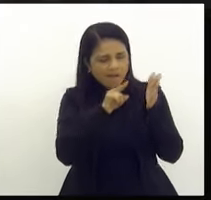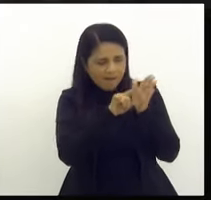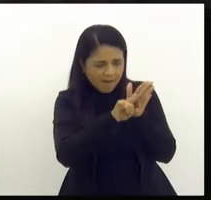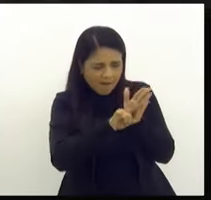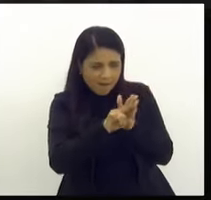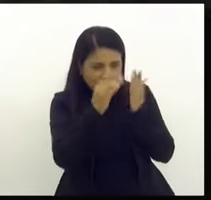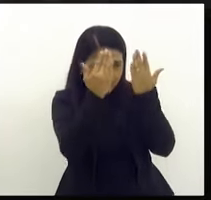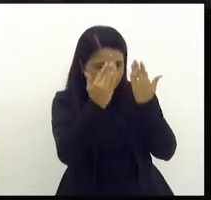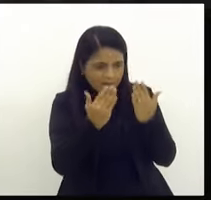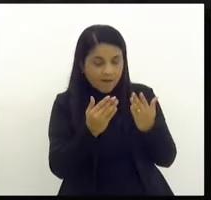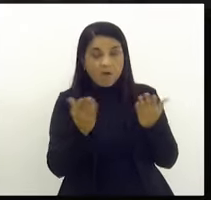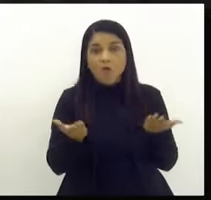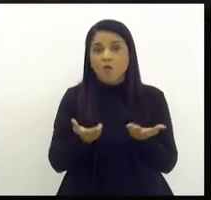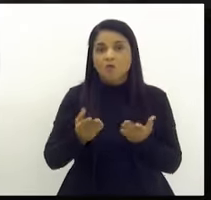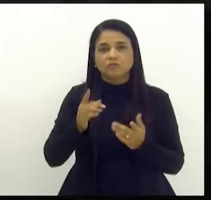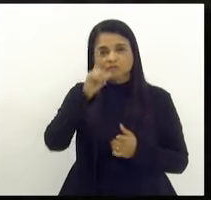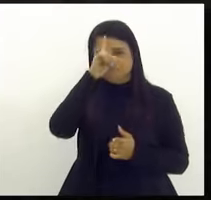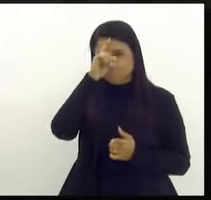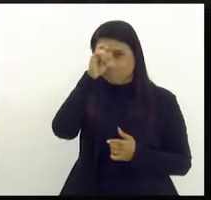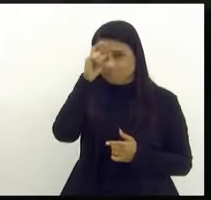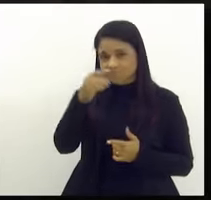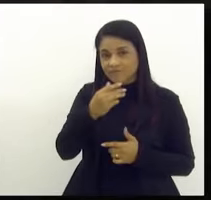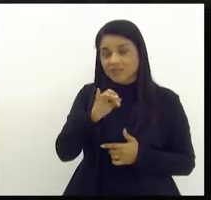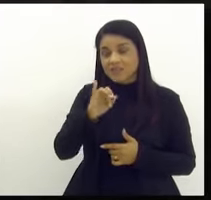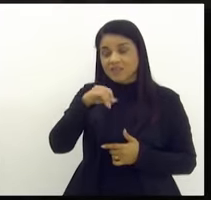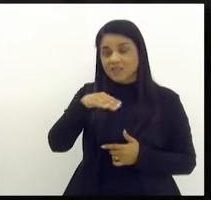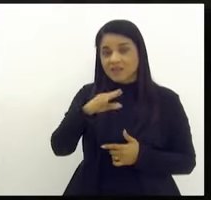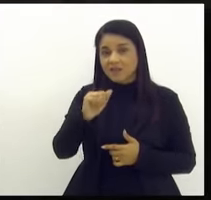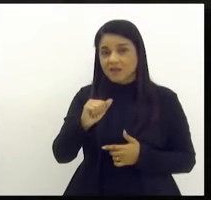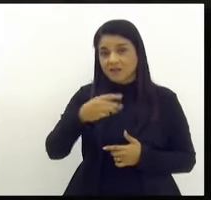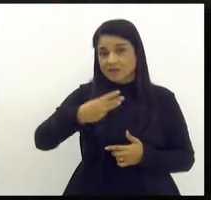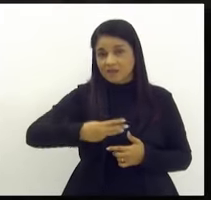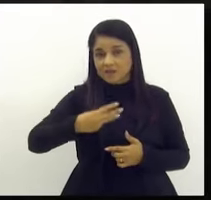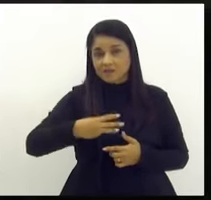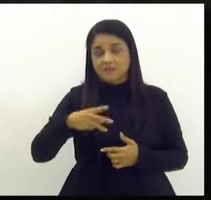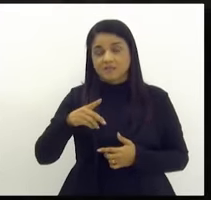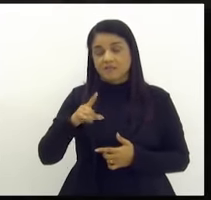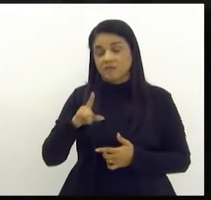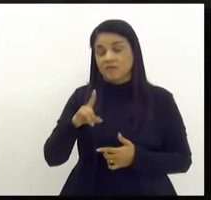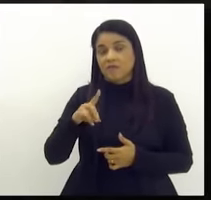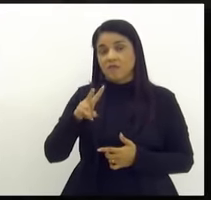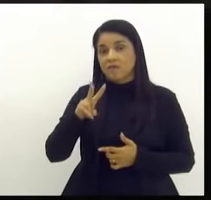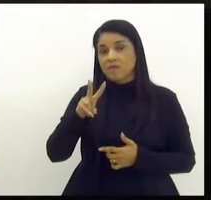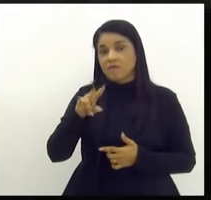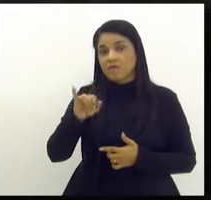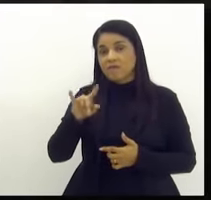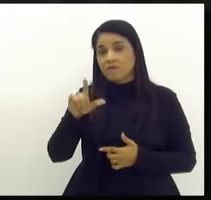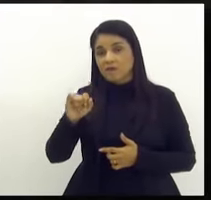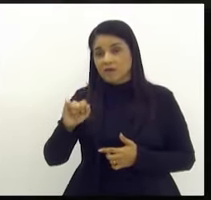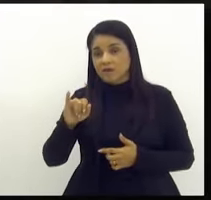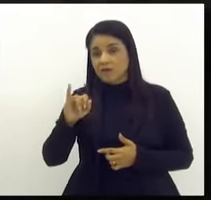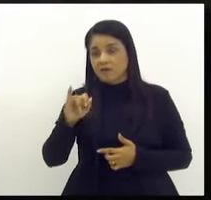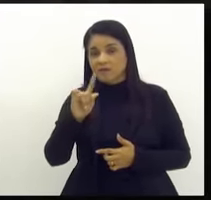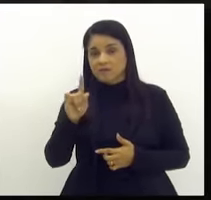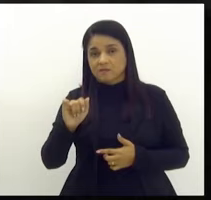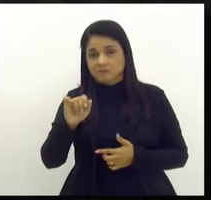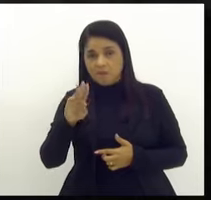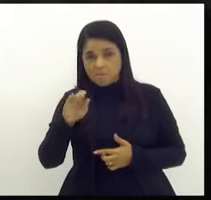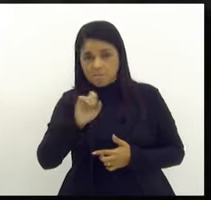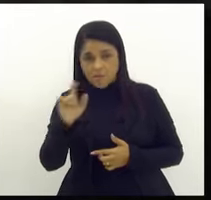exemplo eu estive no Inca no Inca 3 em Vila Isabel onde se trata basicamente câncer de